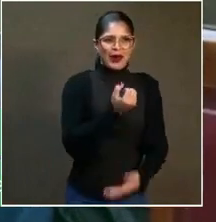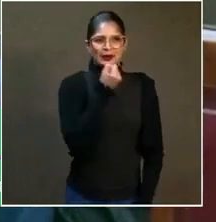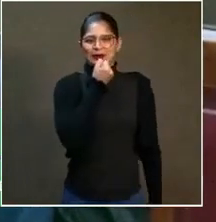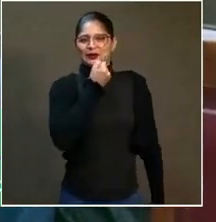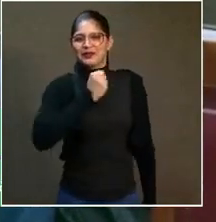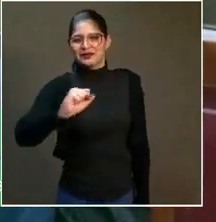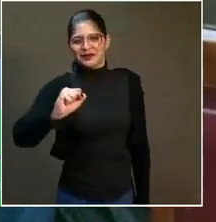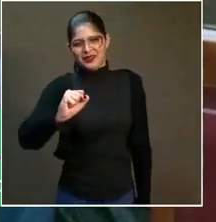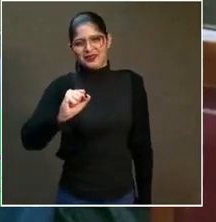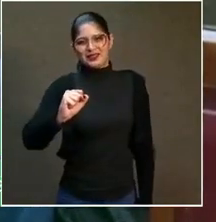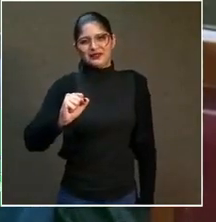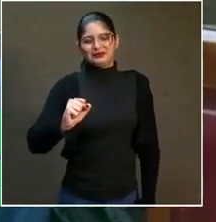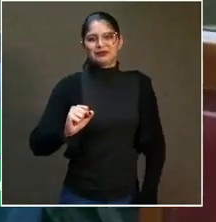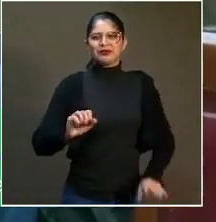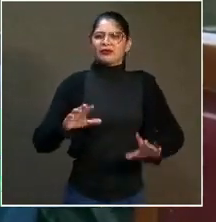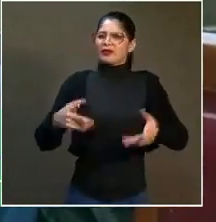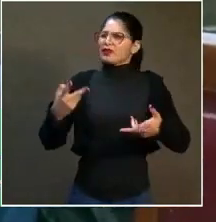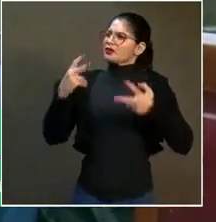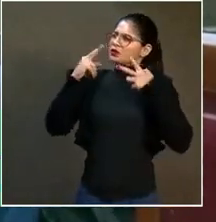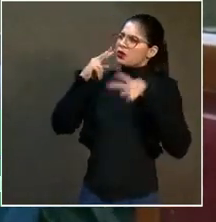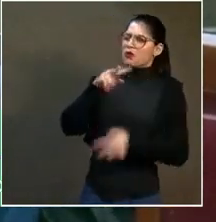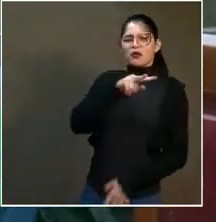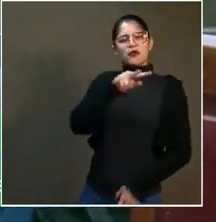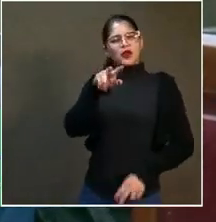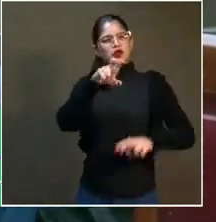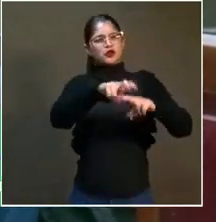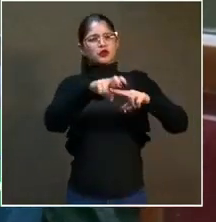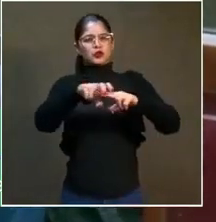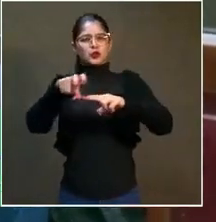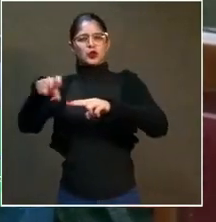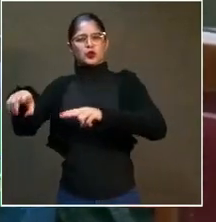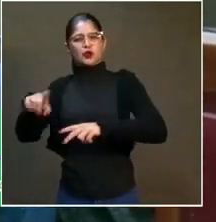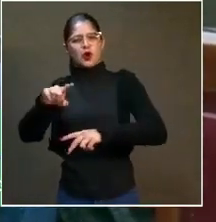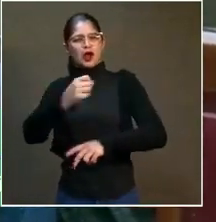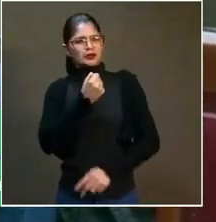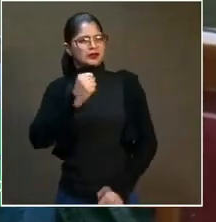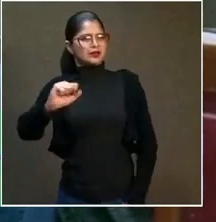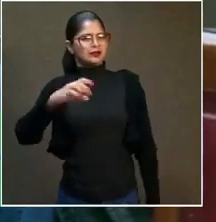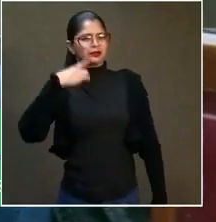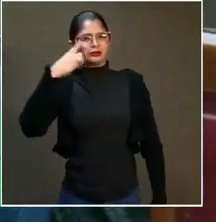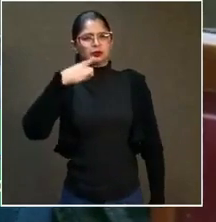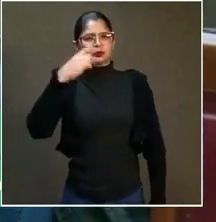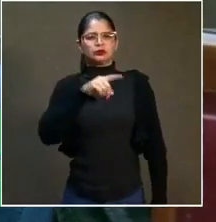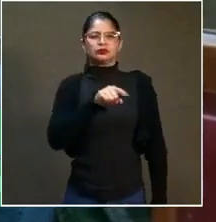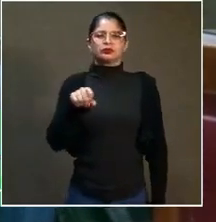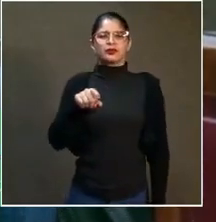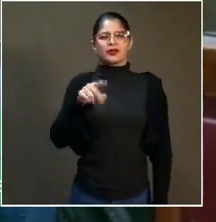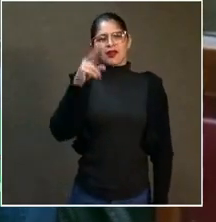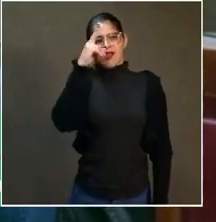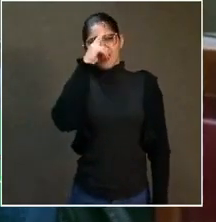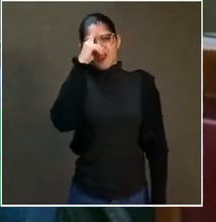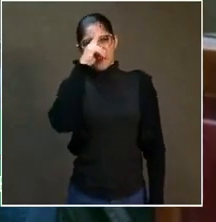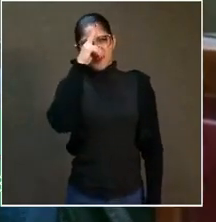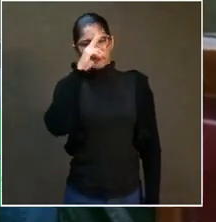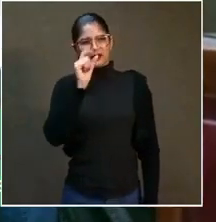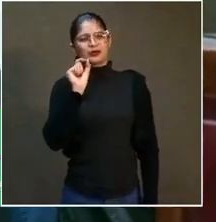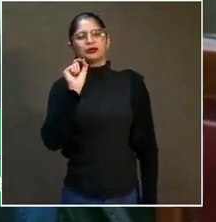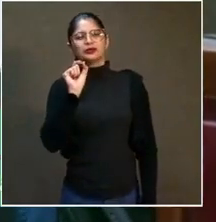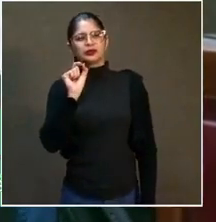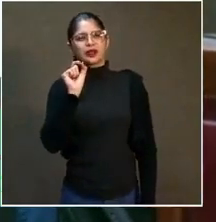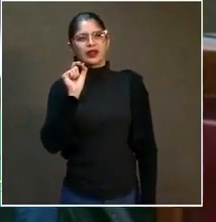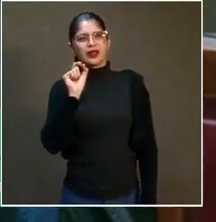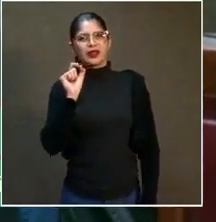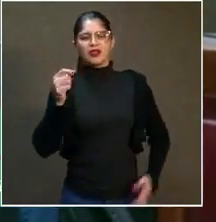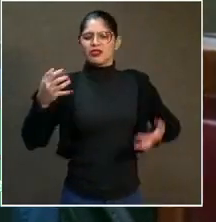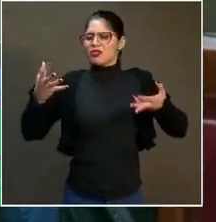autodefesa. E quando olho para a banca de defesa, me lembro das palavras de um brilhante